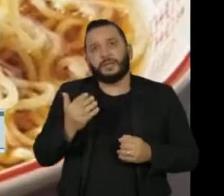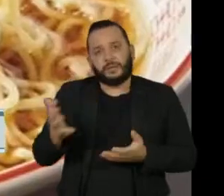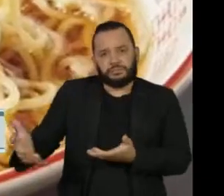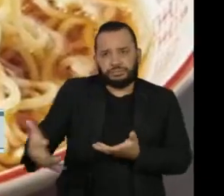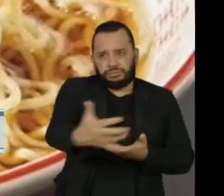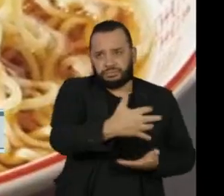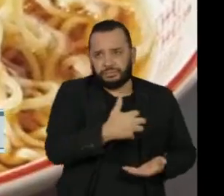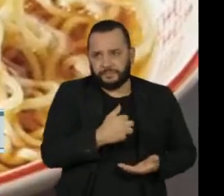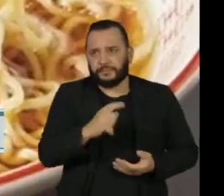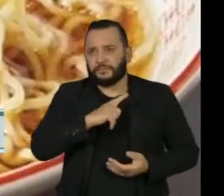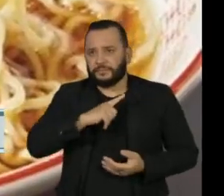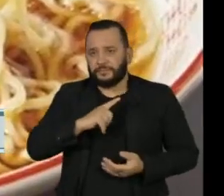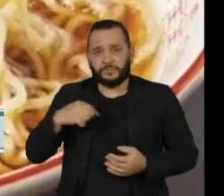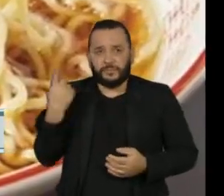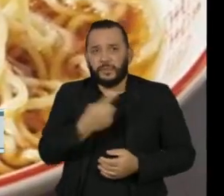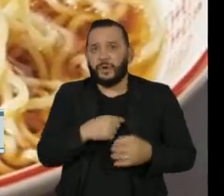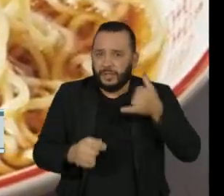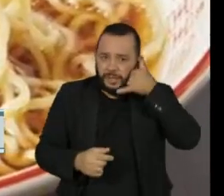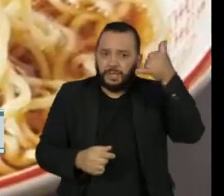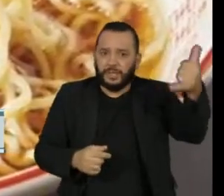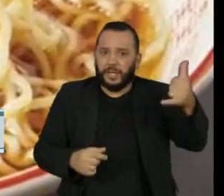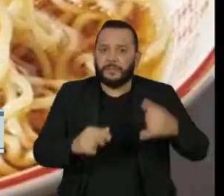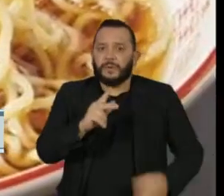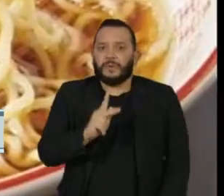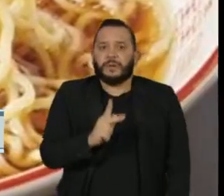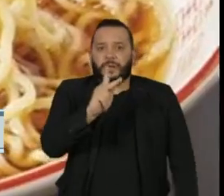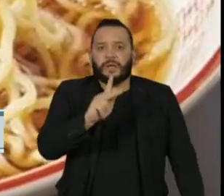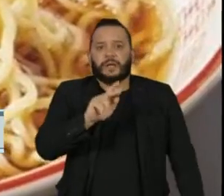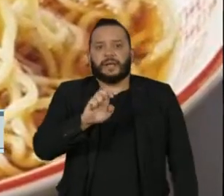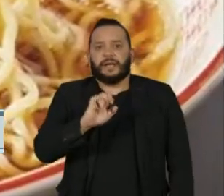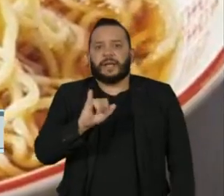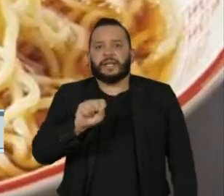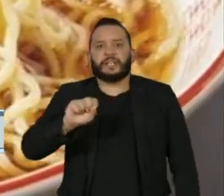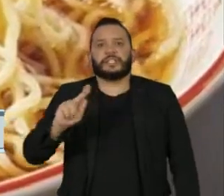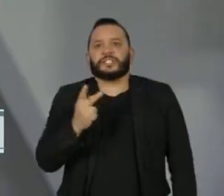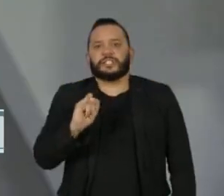entramos em contato com a fábrica cake que disse que não vai se manifestar